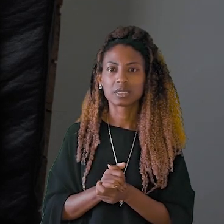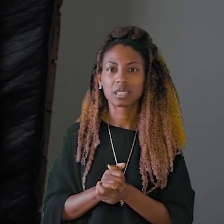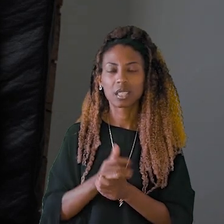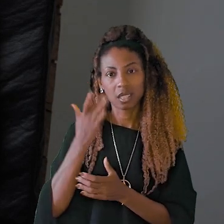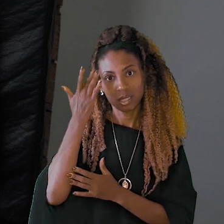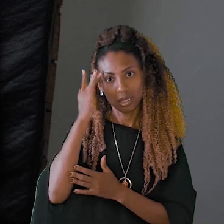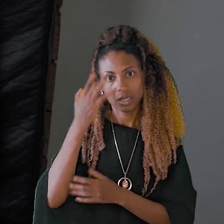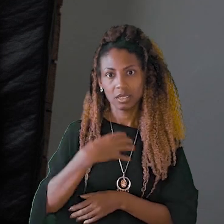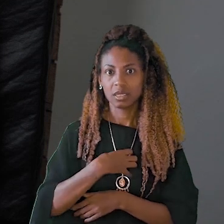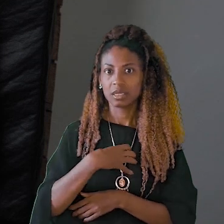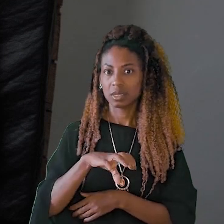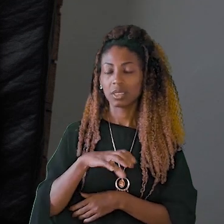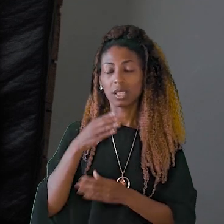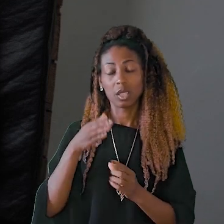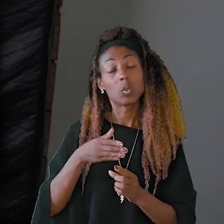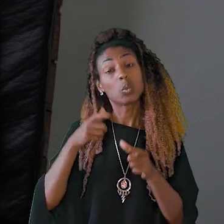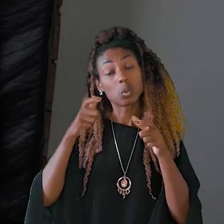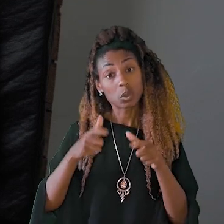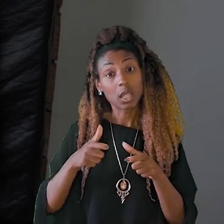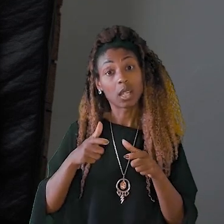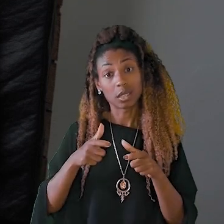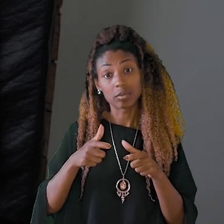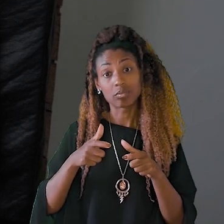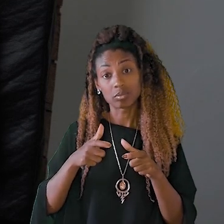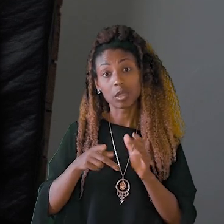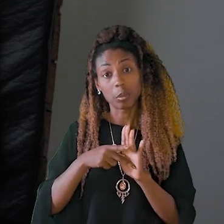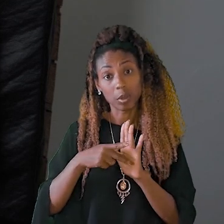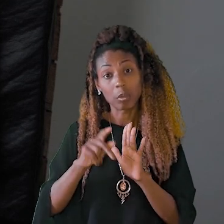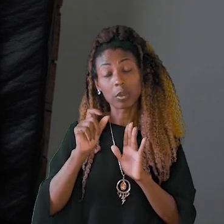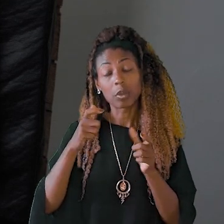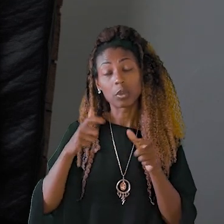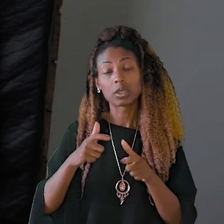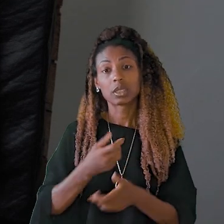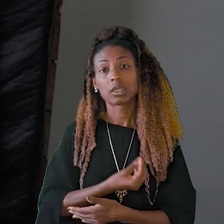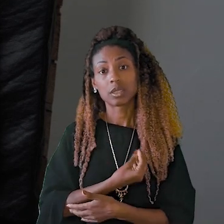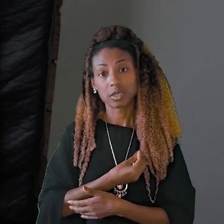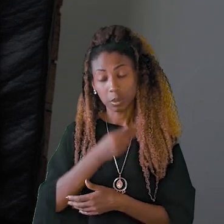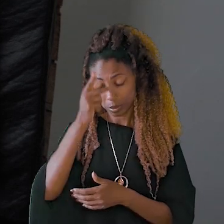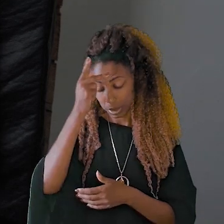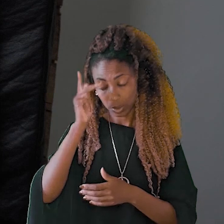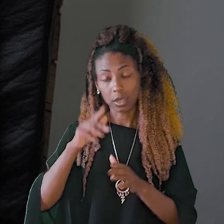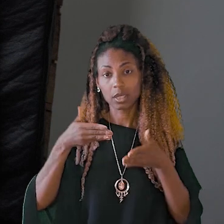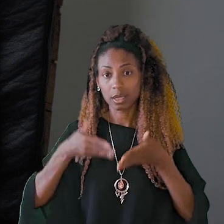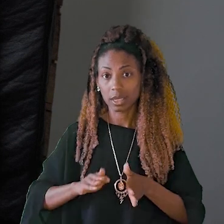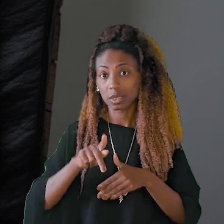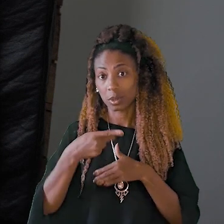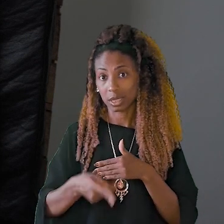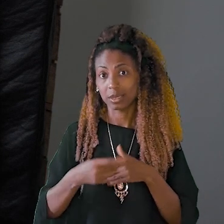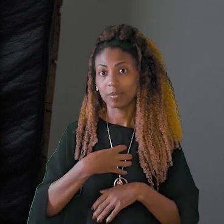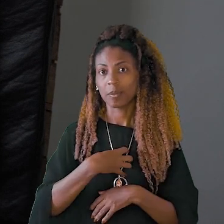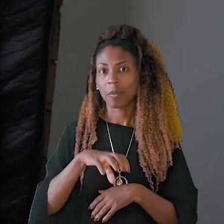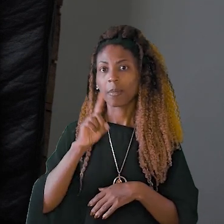acho que Salvador tem um lugar muito específico também nas nossas vidas também, principalmente para quem é daqui, quem nasceu aqui. Então eu acho que